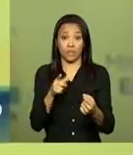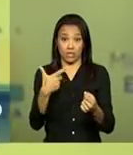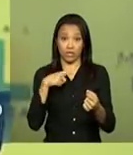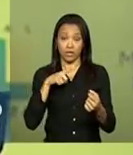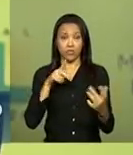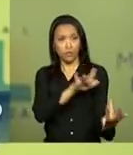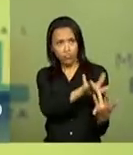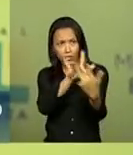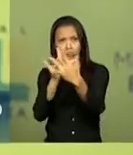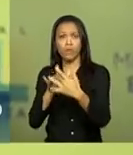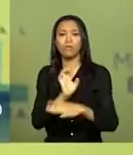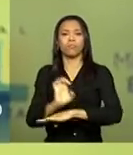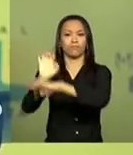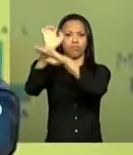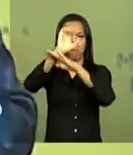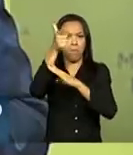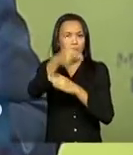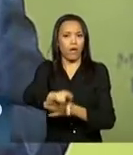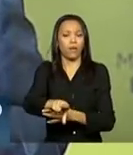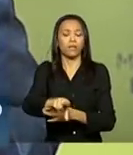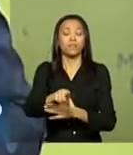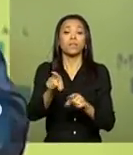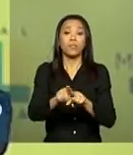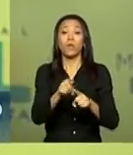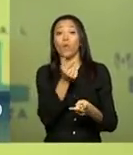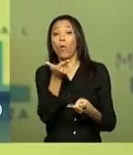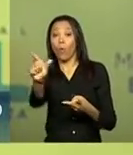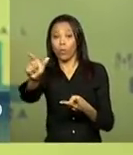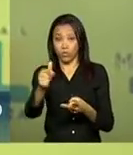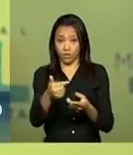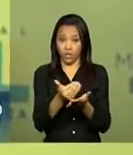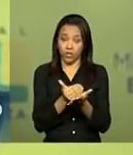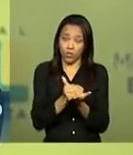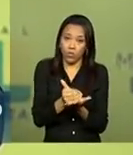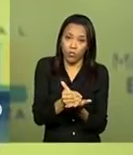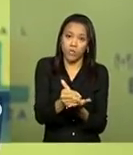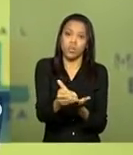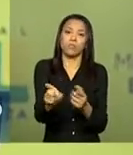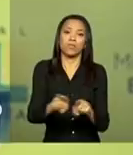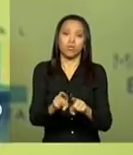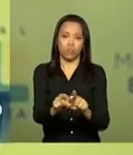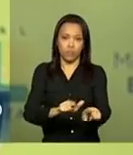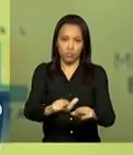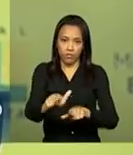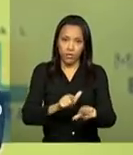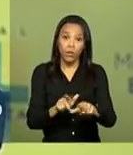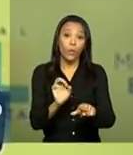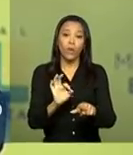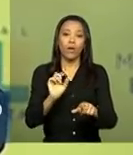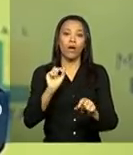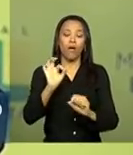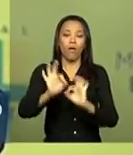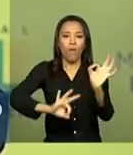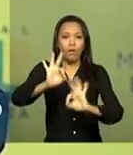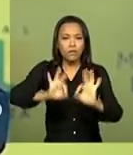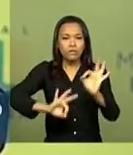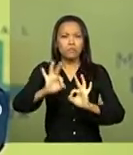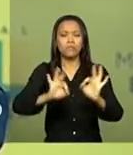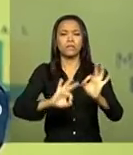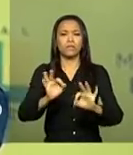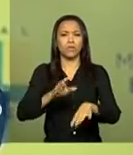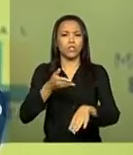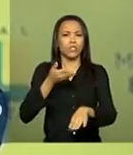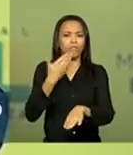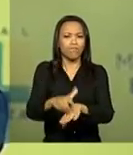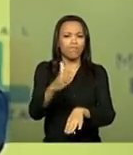patamar. Nós também iniciamos um processo importante de organização da formação de professores